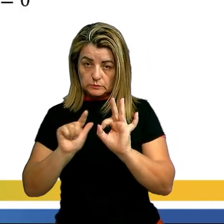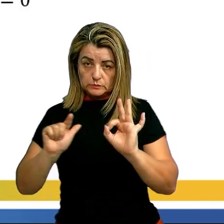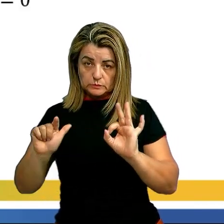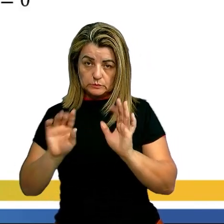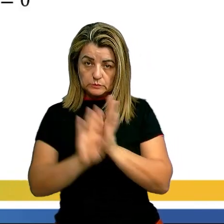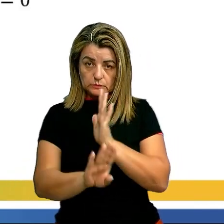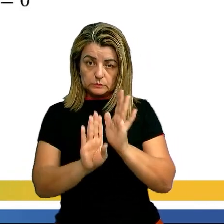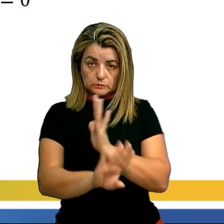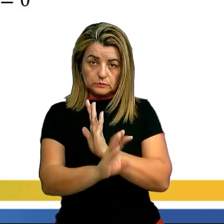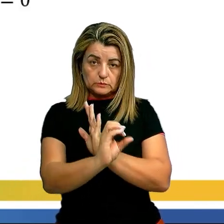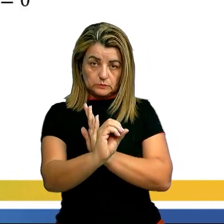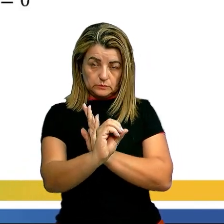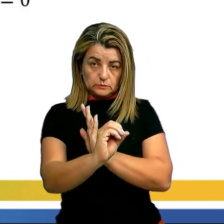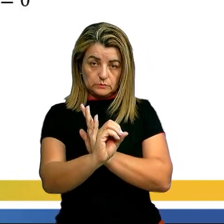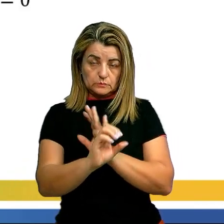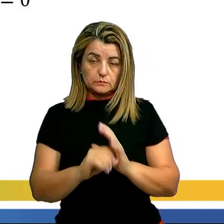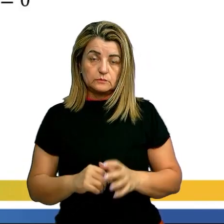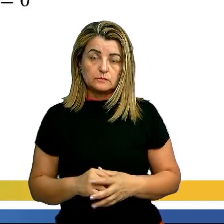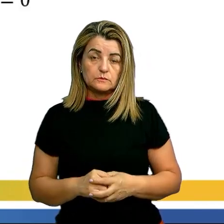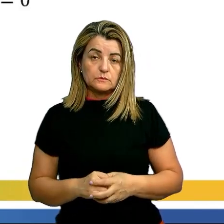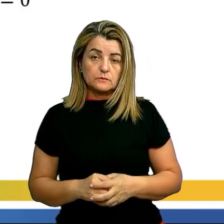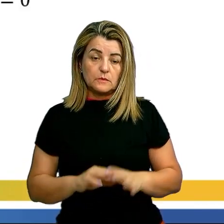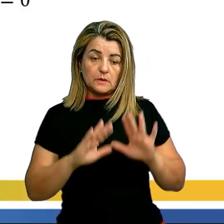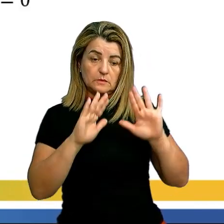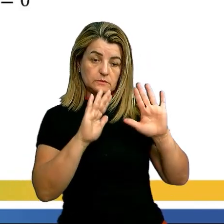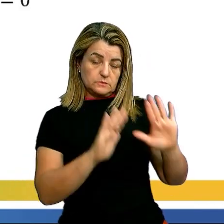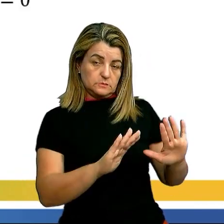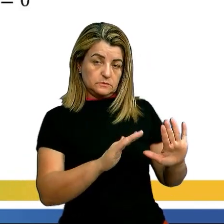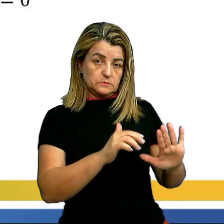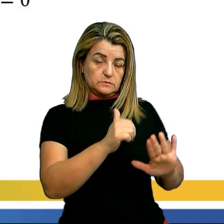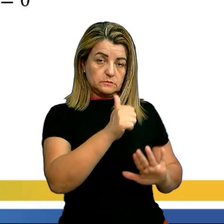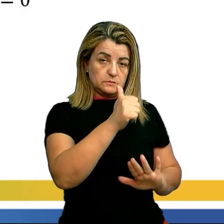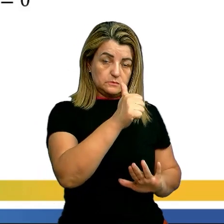que é 0 aí. Bom, vai ficar